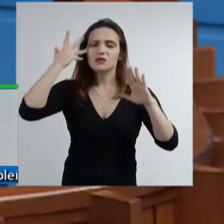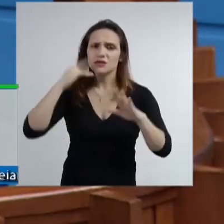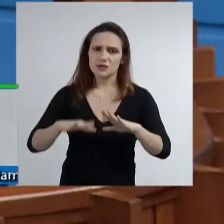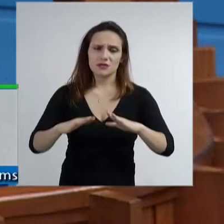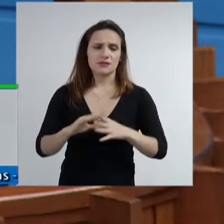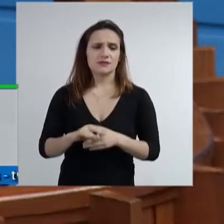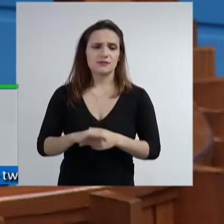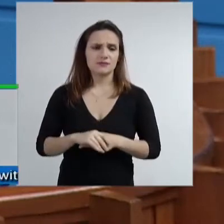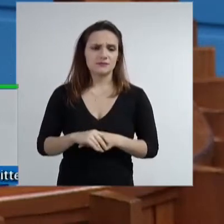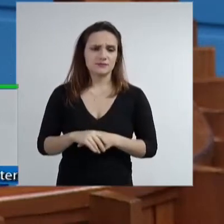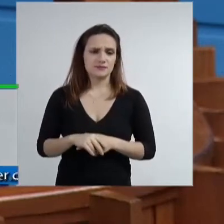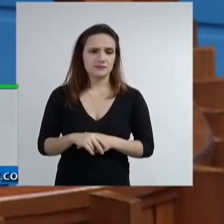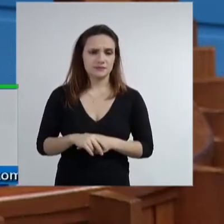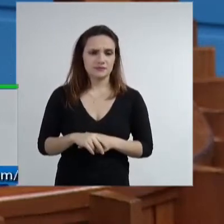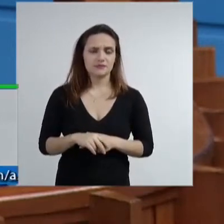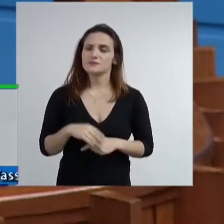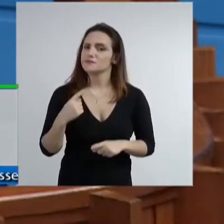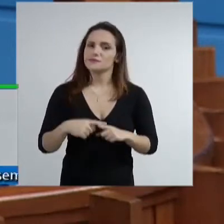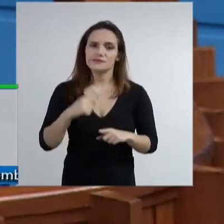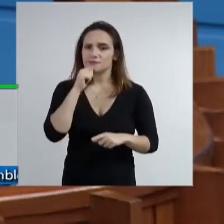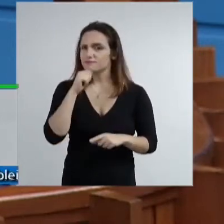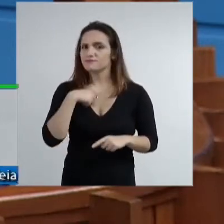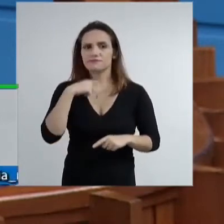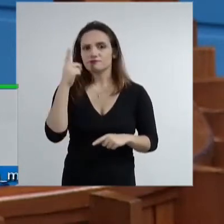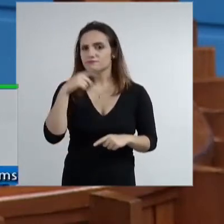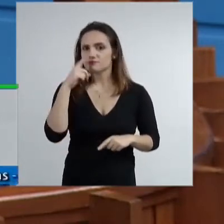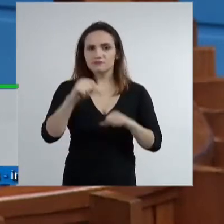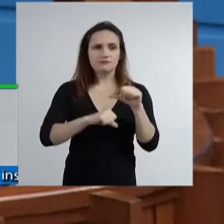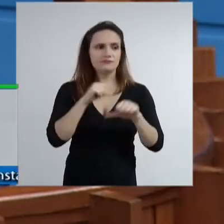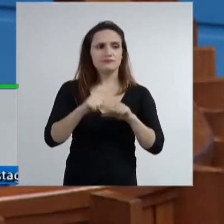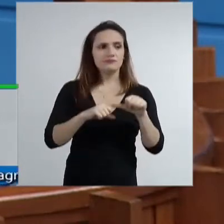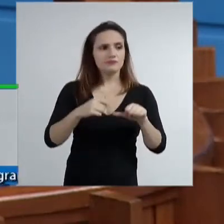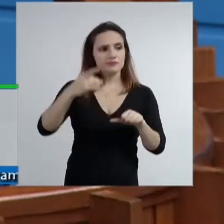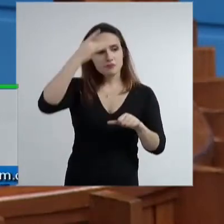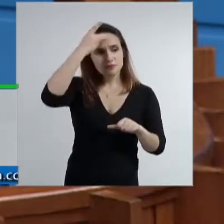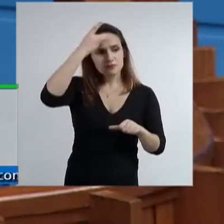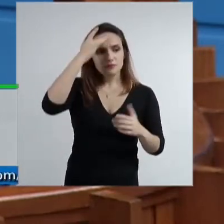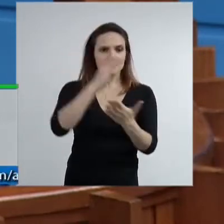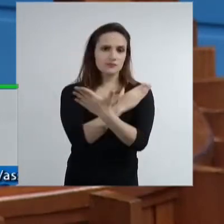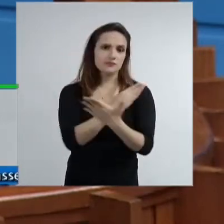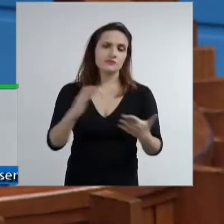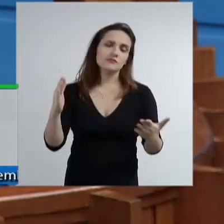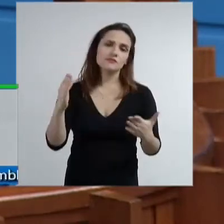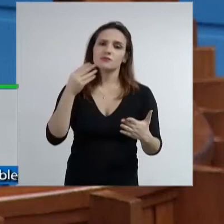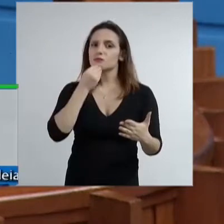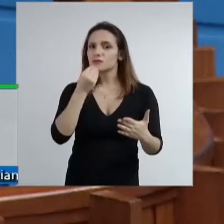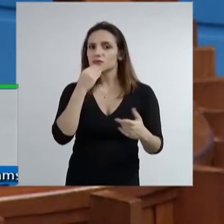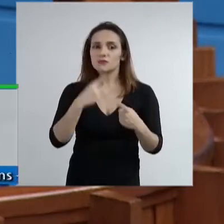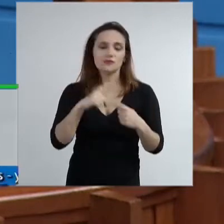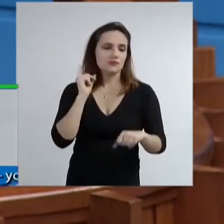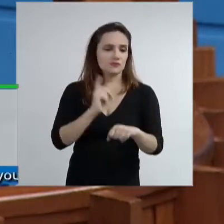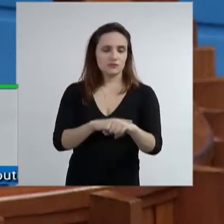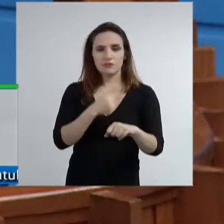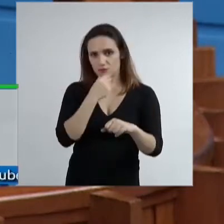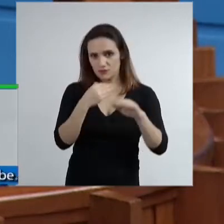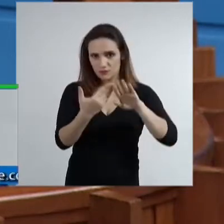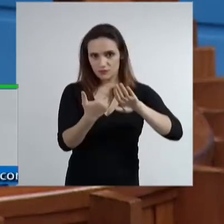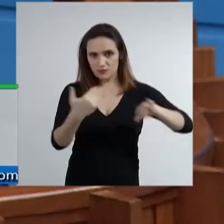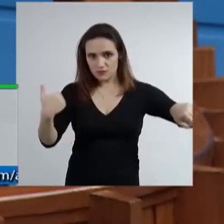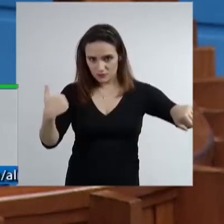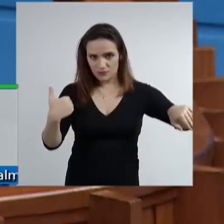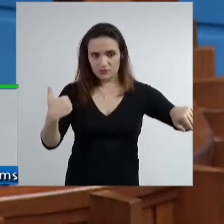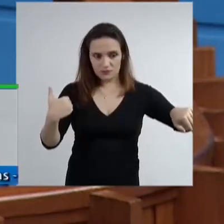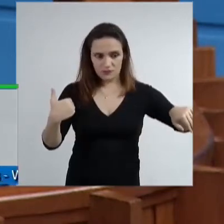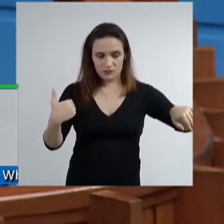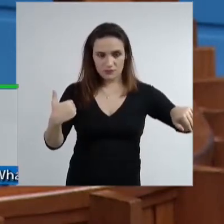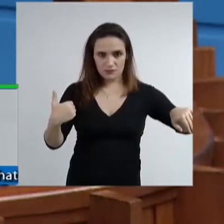não conseguimos mudar a ideia de determinados homens que, quando se separam e a